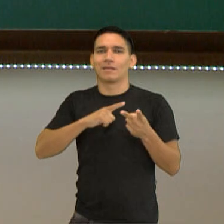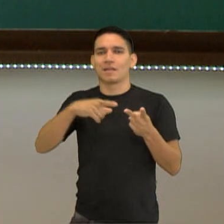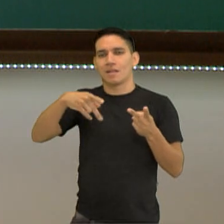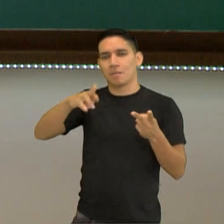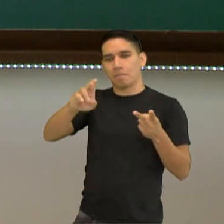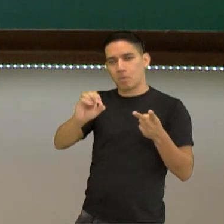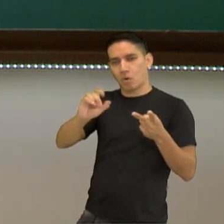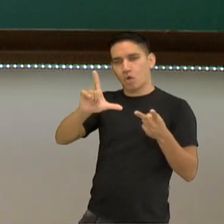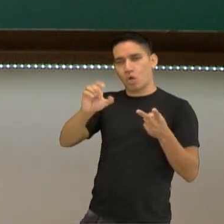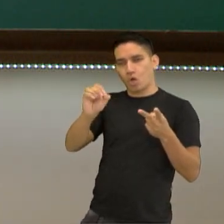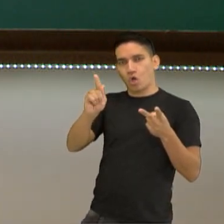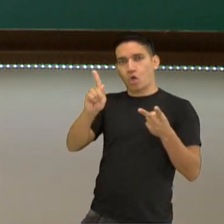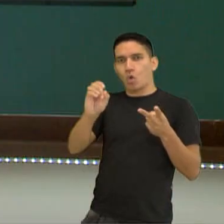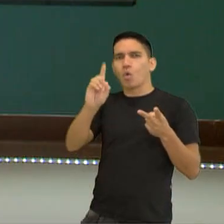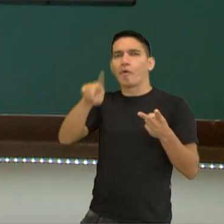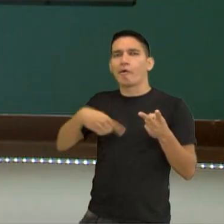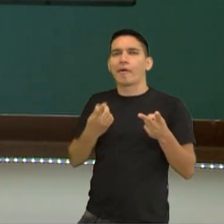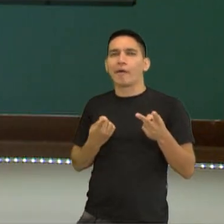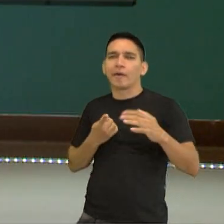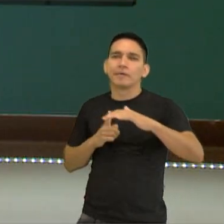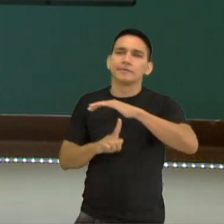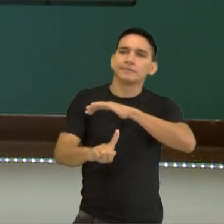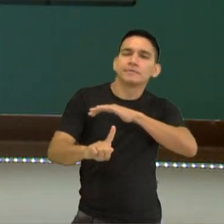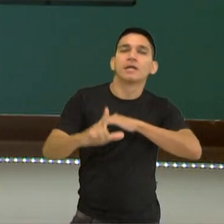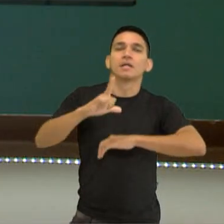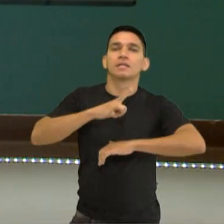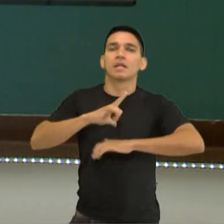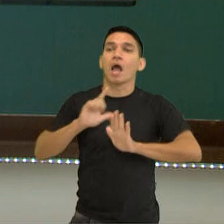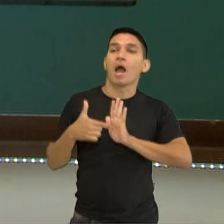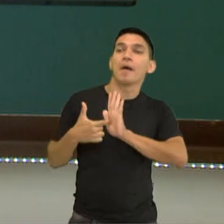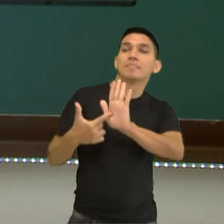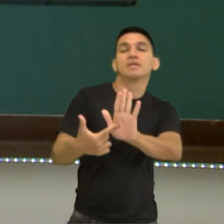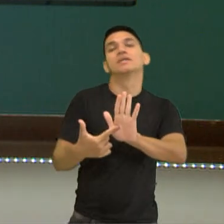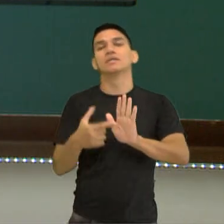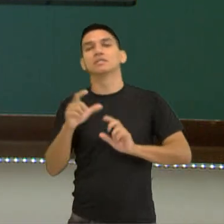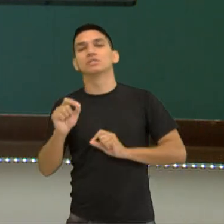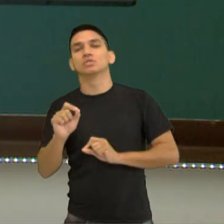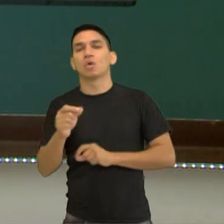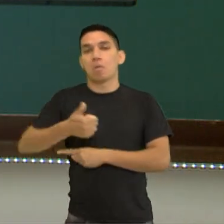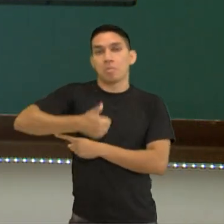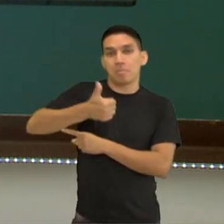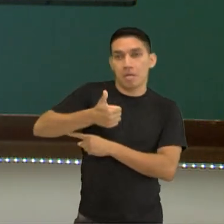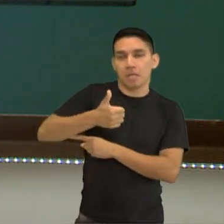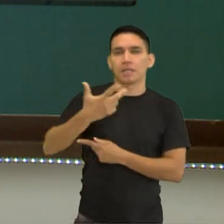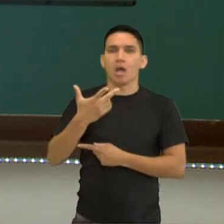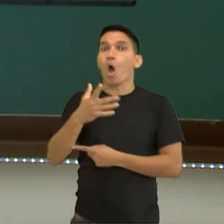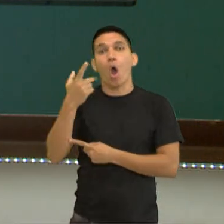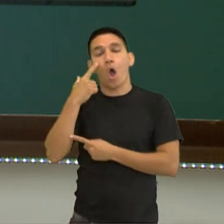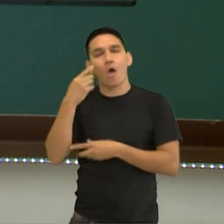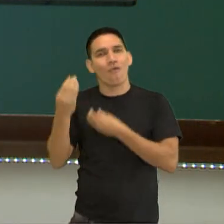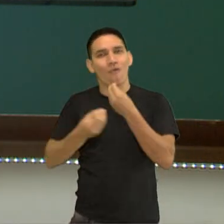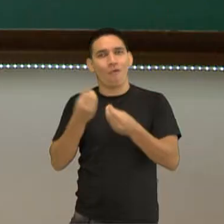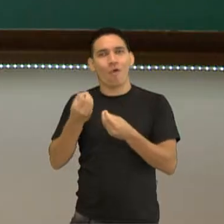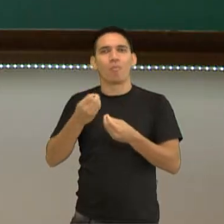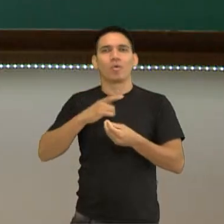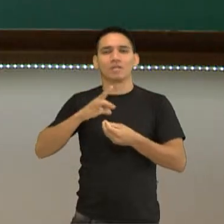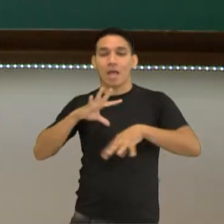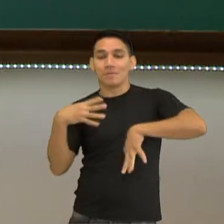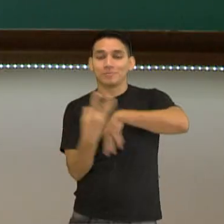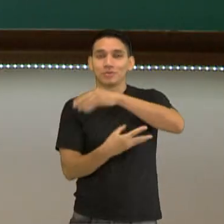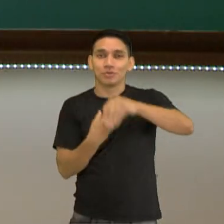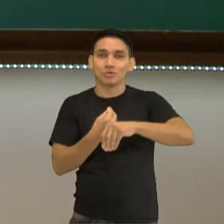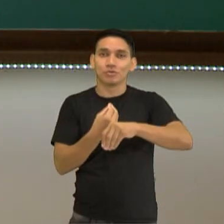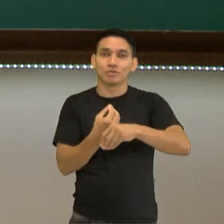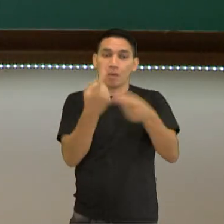que é o momento que tem os atos, cena 1, ato 1. Aí, ao mesmo tempo que é Olha só como a ópera engloba teatro,